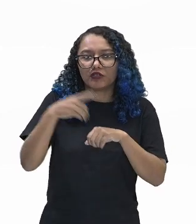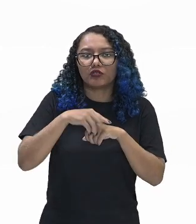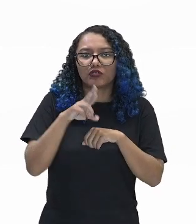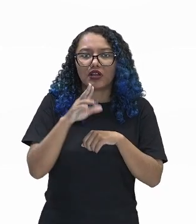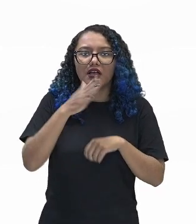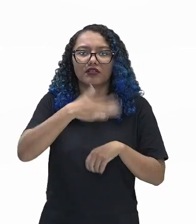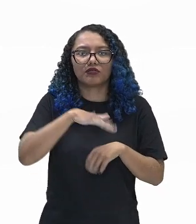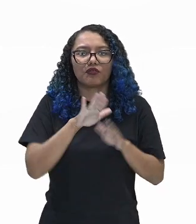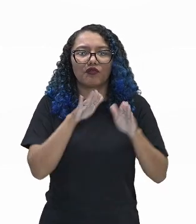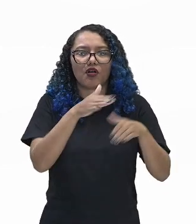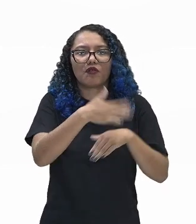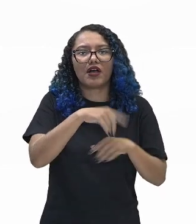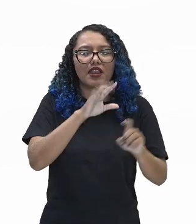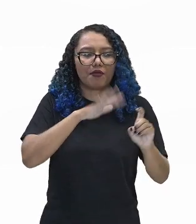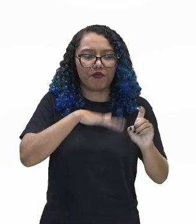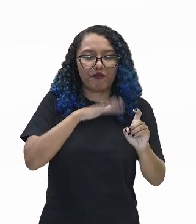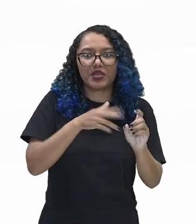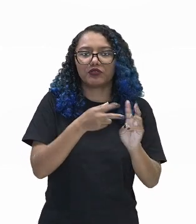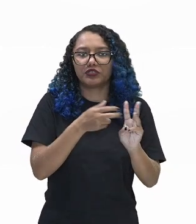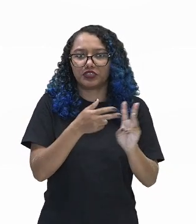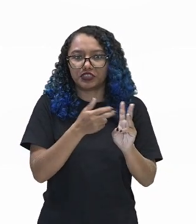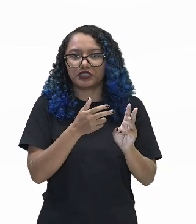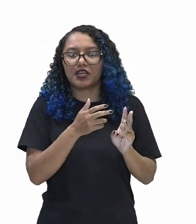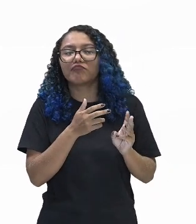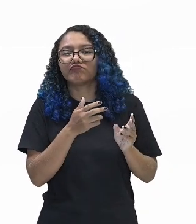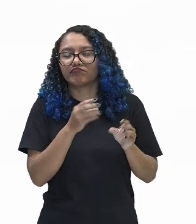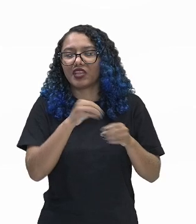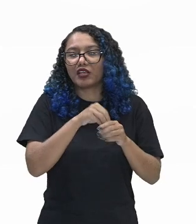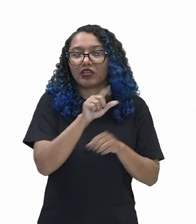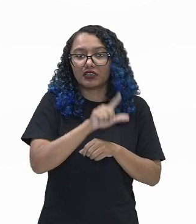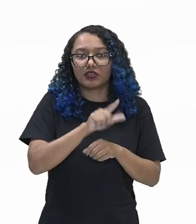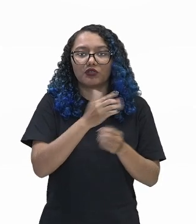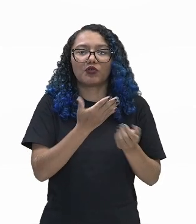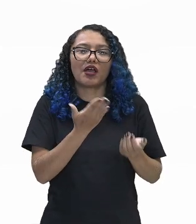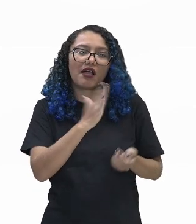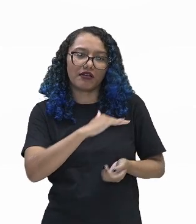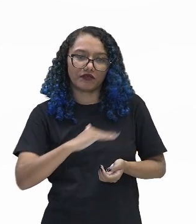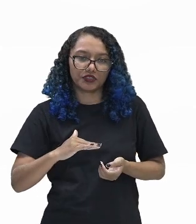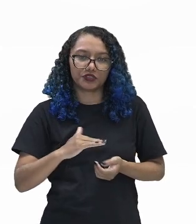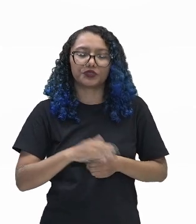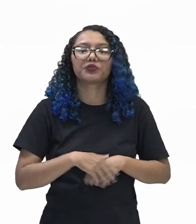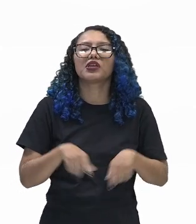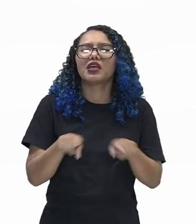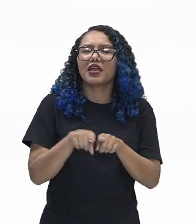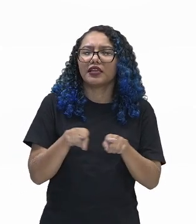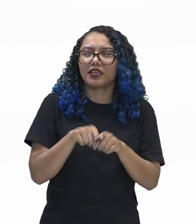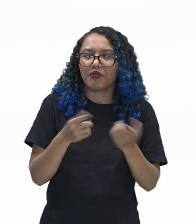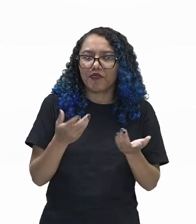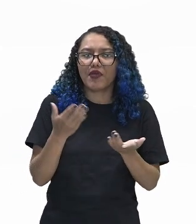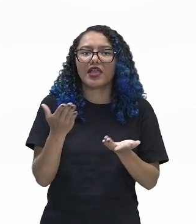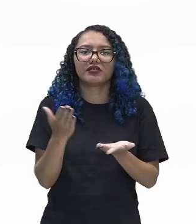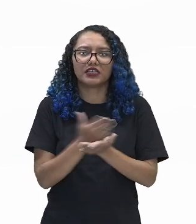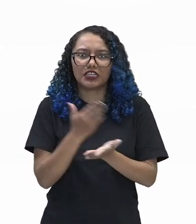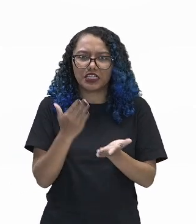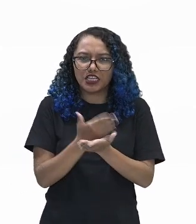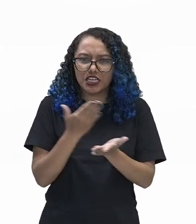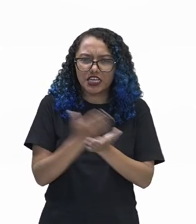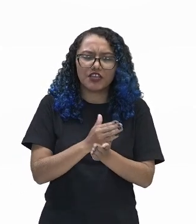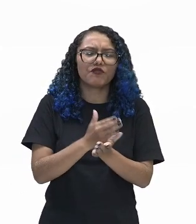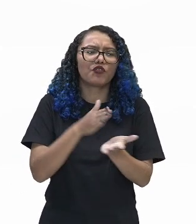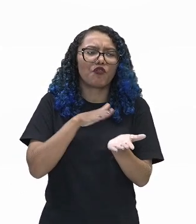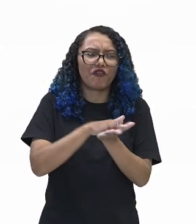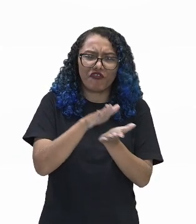literatura infantil. Em paralelo a seus estudos de pós-graduação, produziu e publicou todos esses livros que